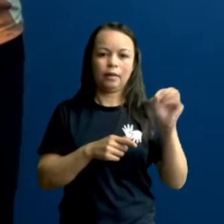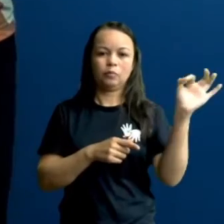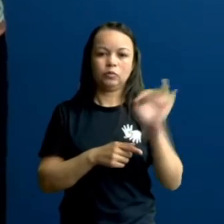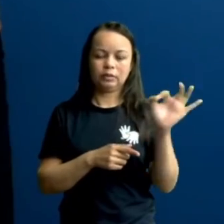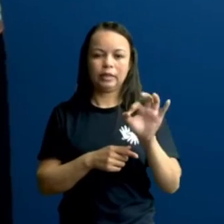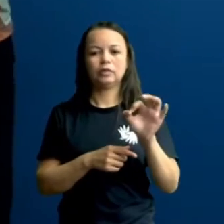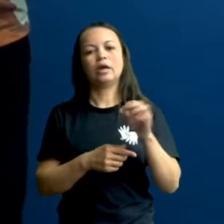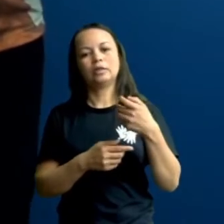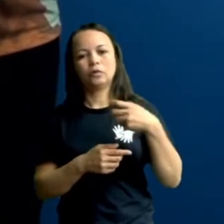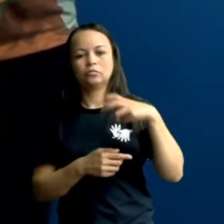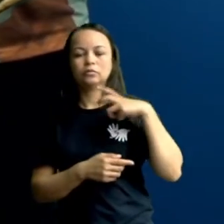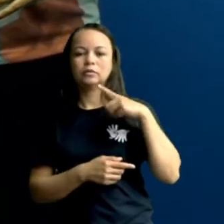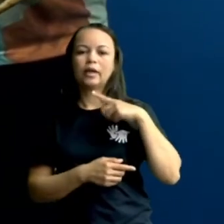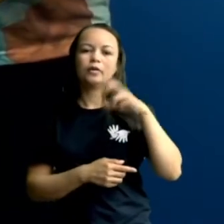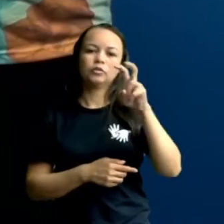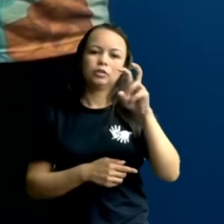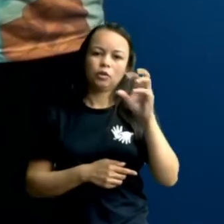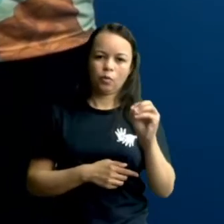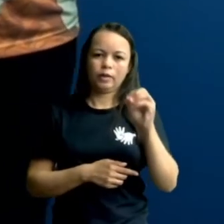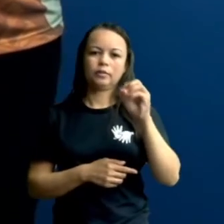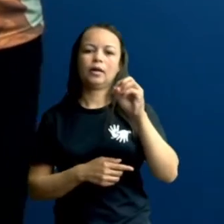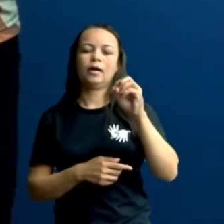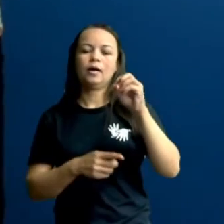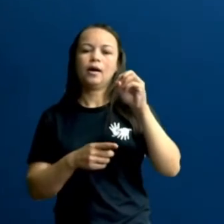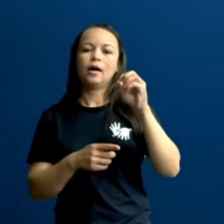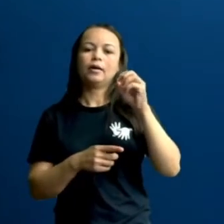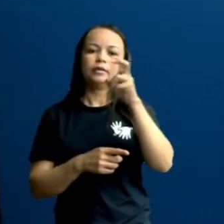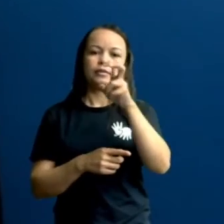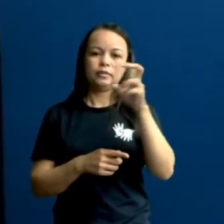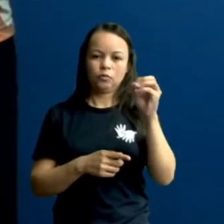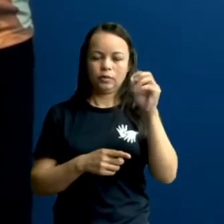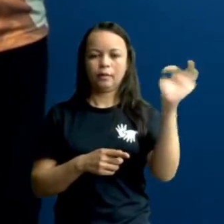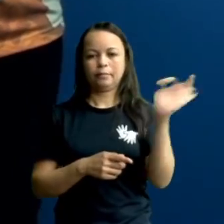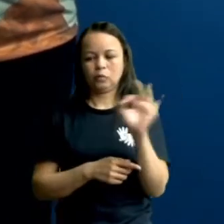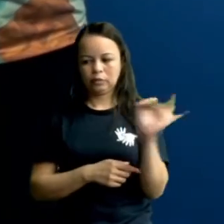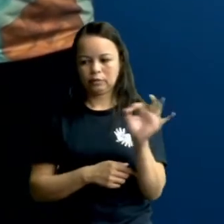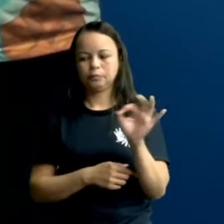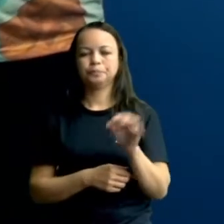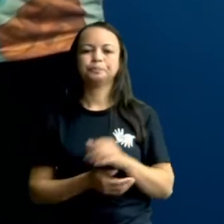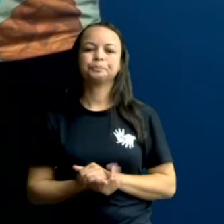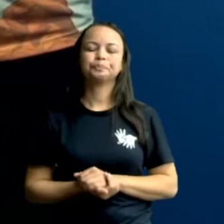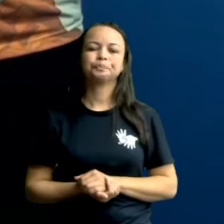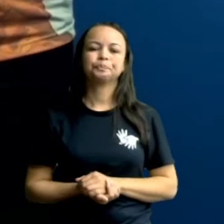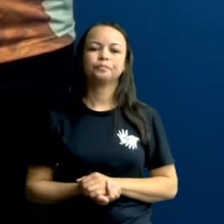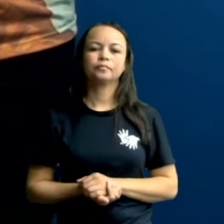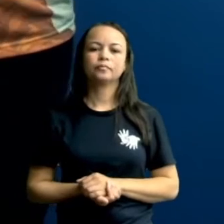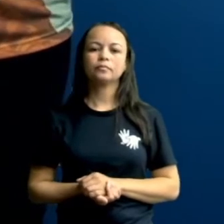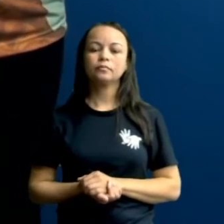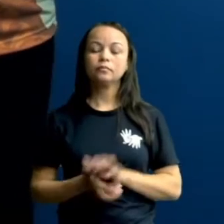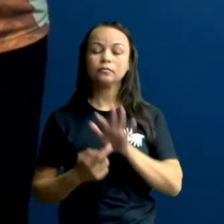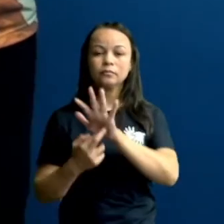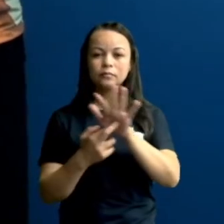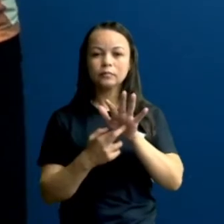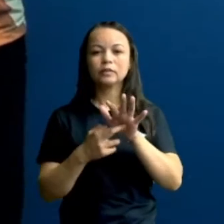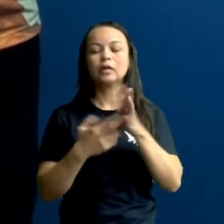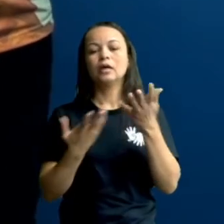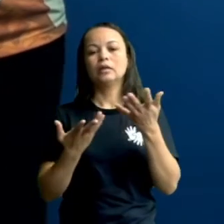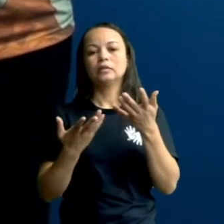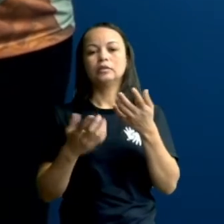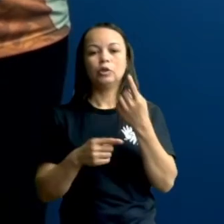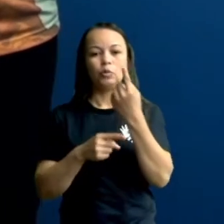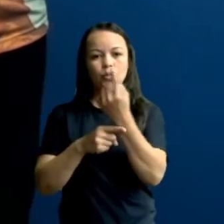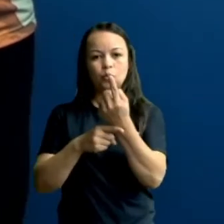eu tenho 50% e 50%. Beleza? Então, a metade de 100 é 50%. Vamos agora para a representação do